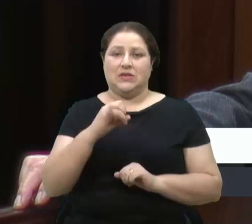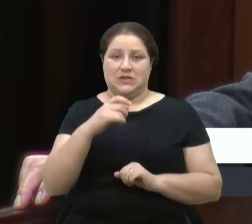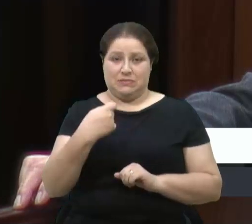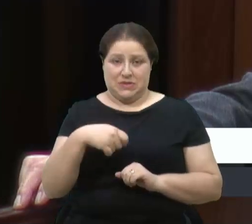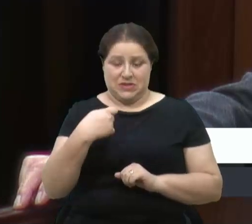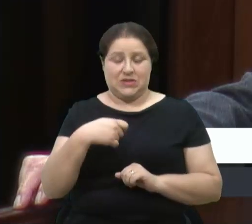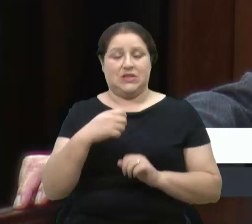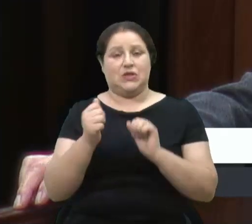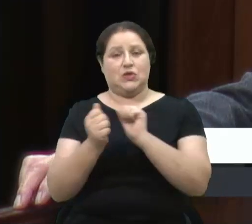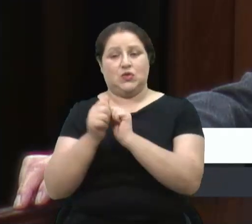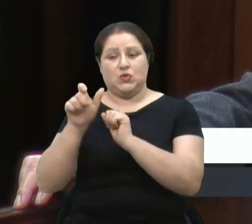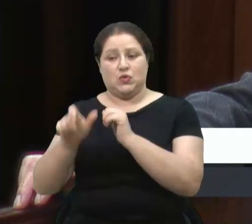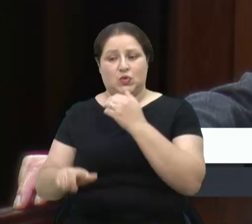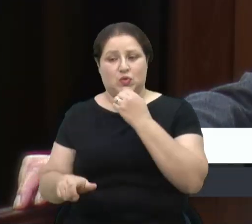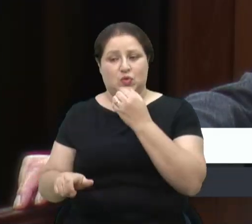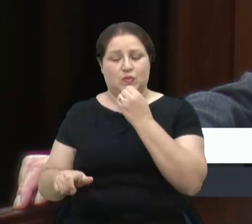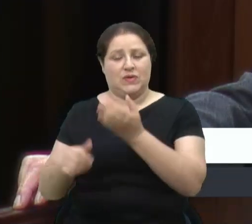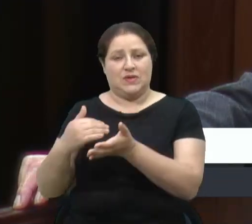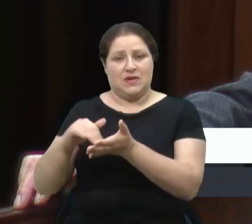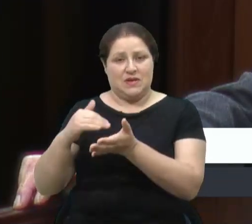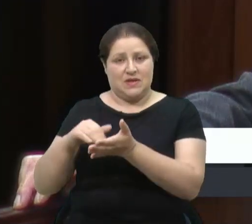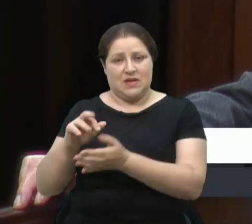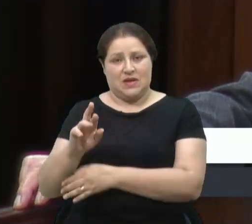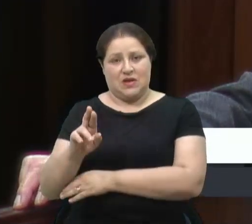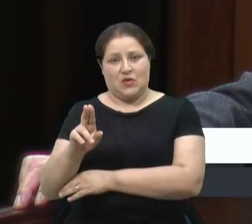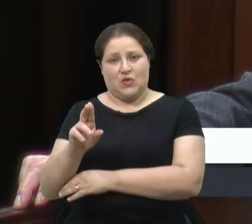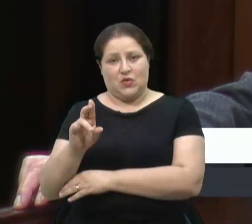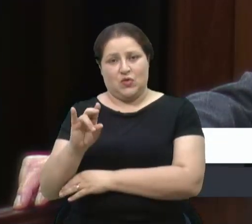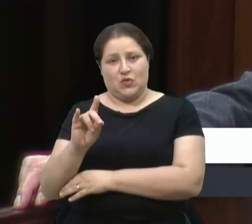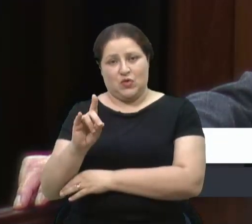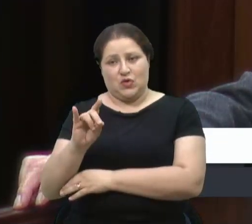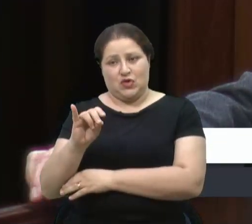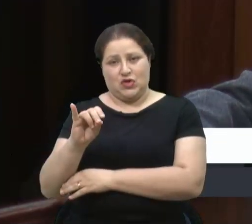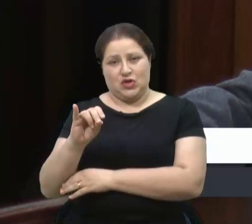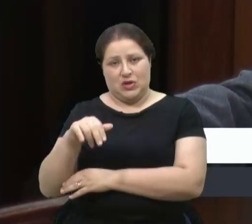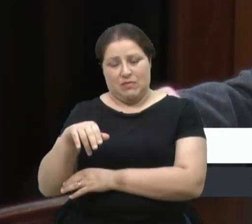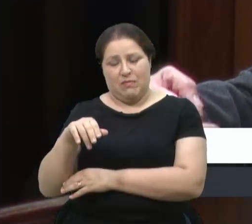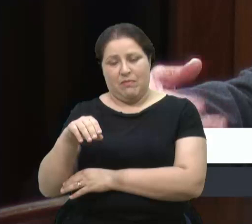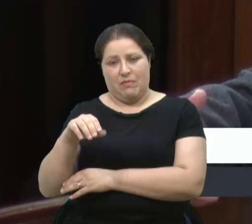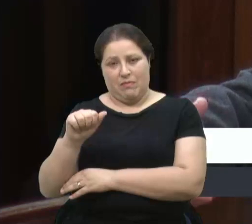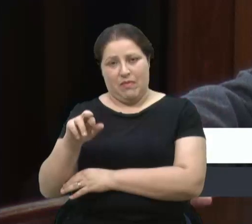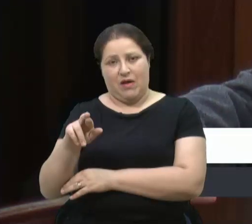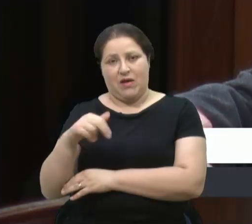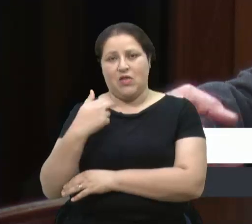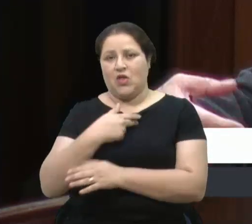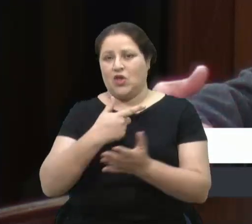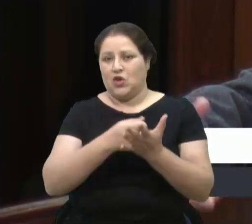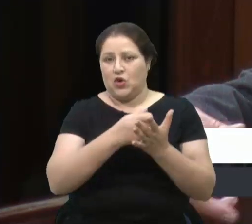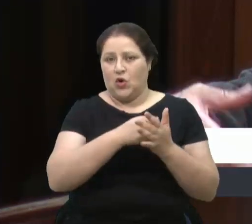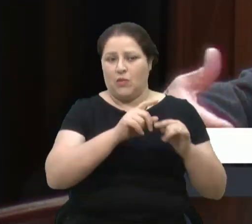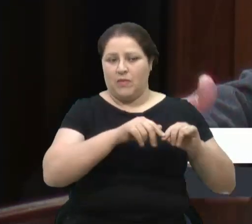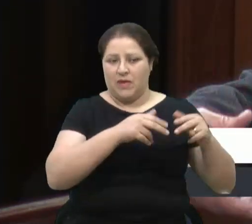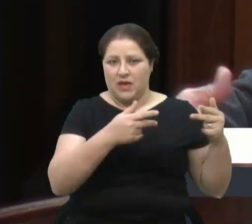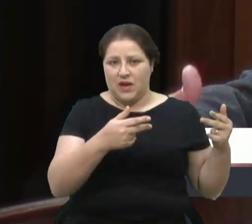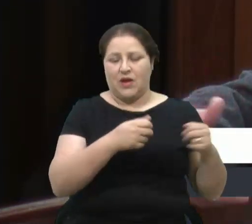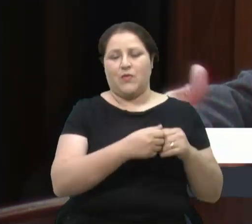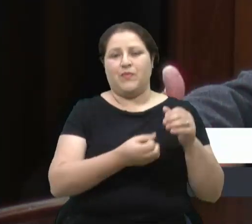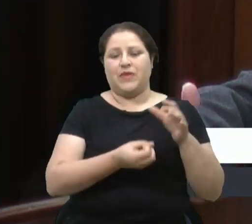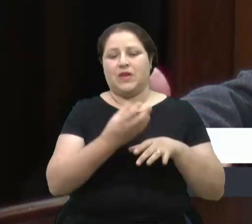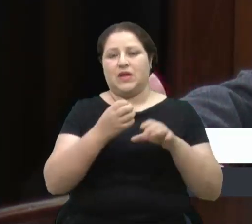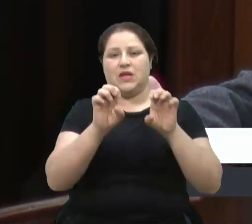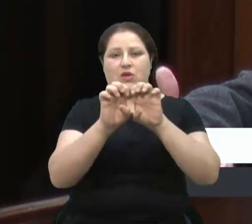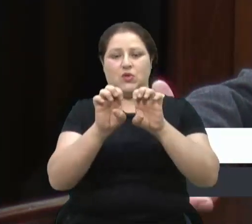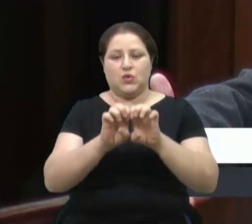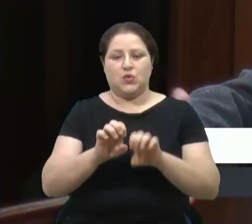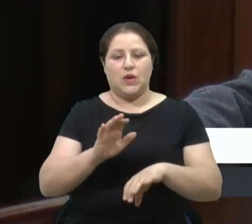junto com o secretário judimar menegota adquirindo equipamentos criando uma estrutura para cada vez mais